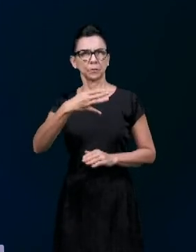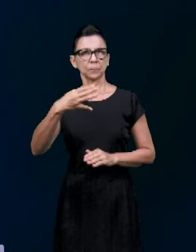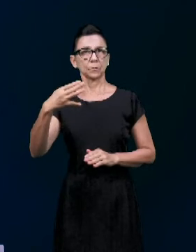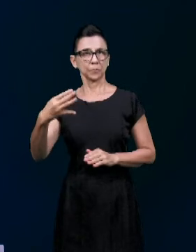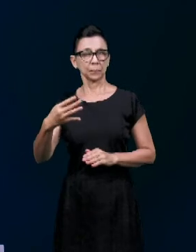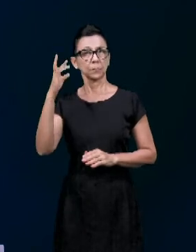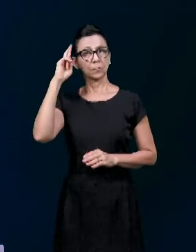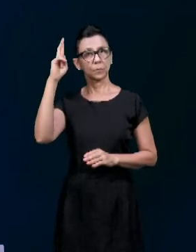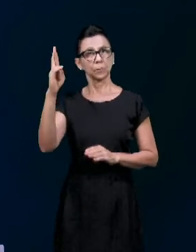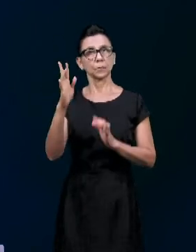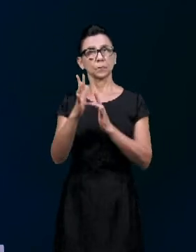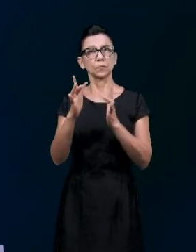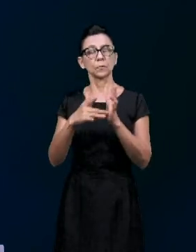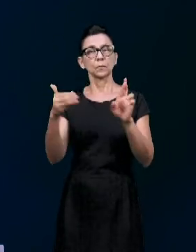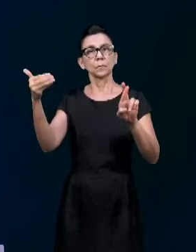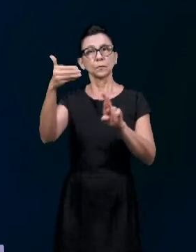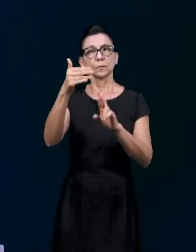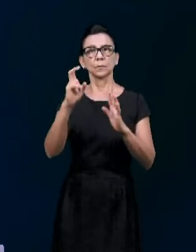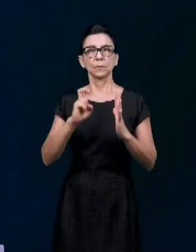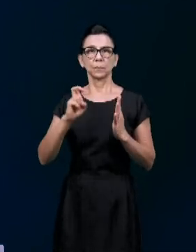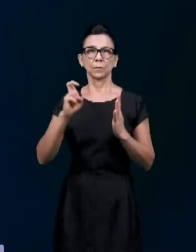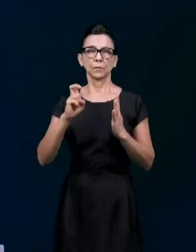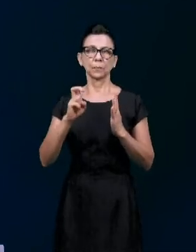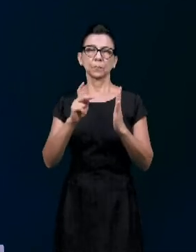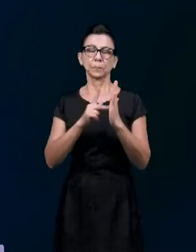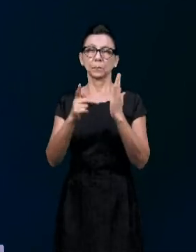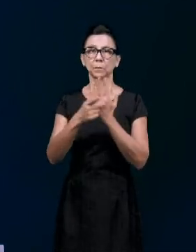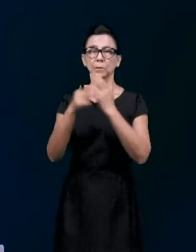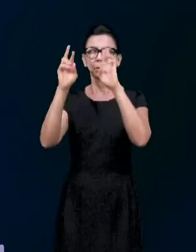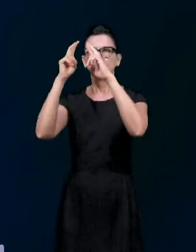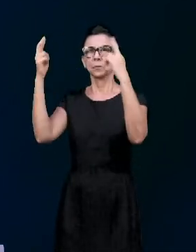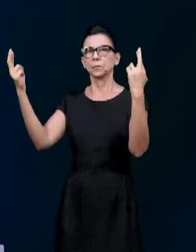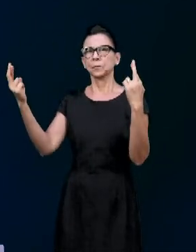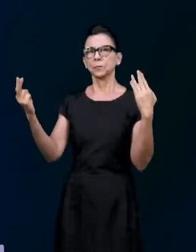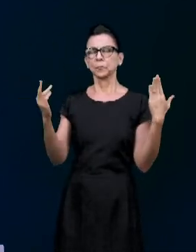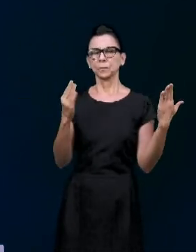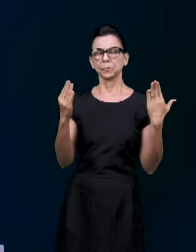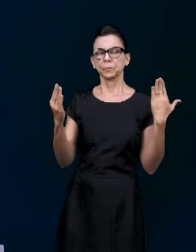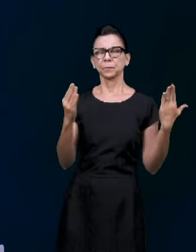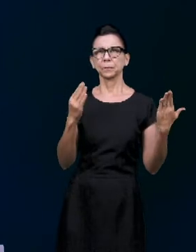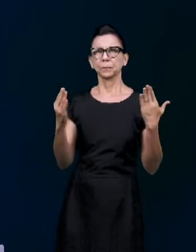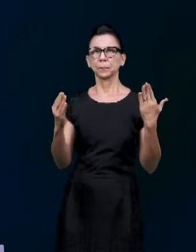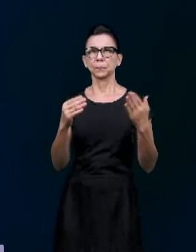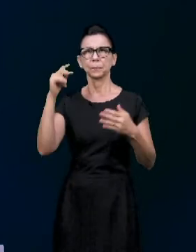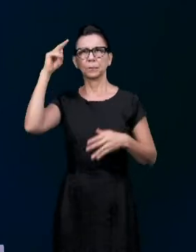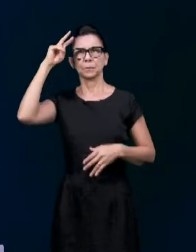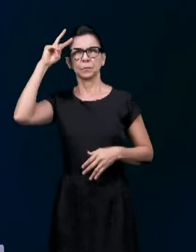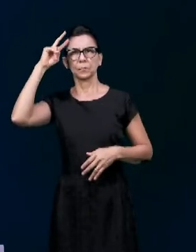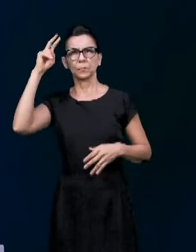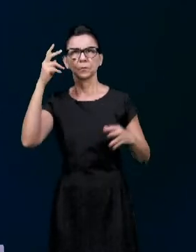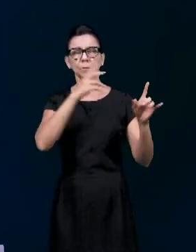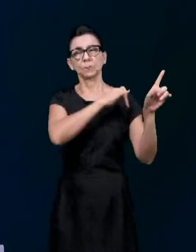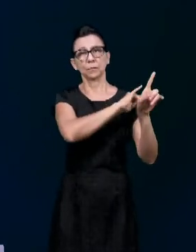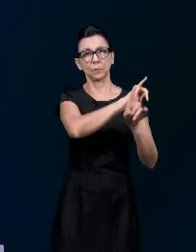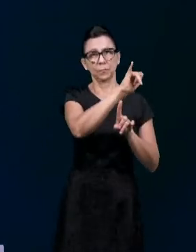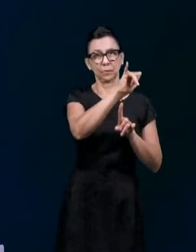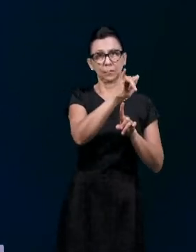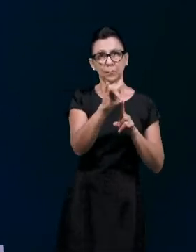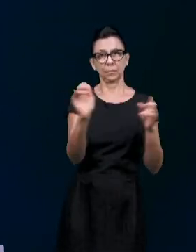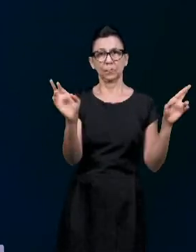refere à quinta parábola do reino. Busque fazer uma associação histórica e profética da parábola com a carta de